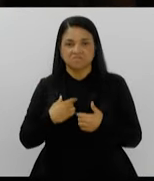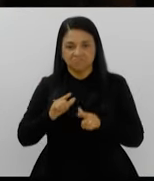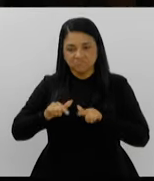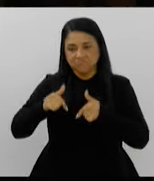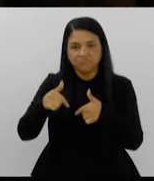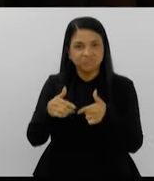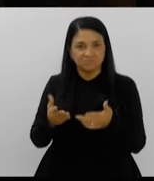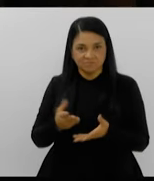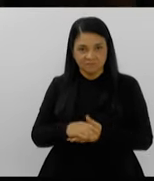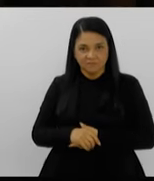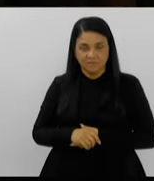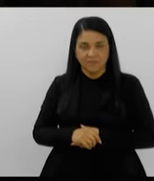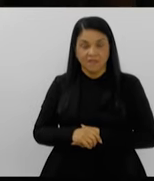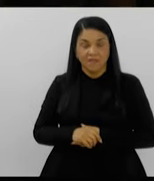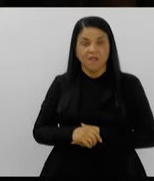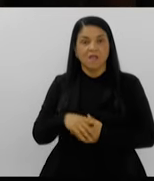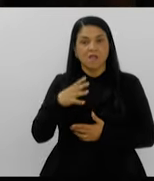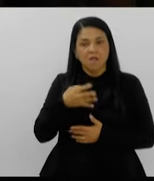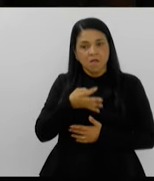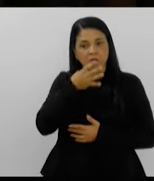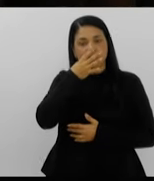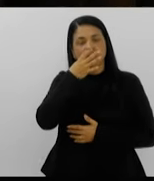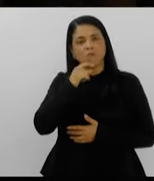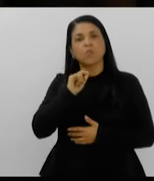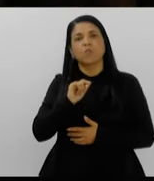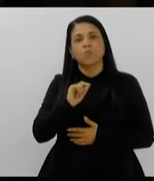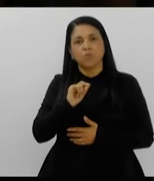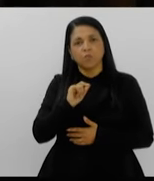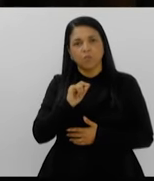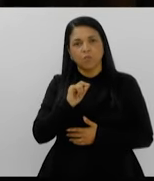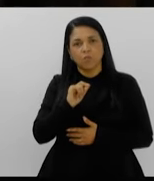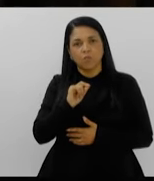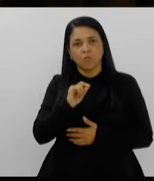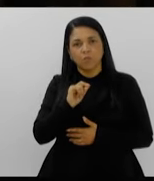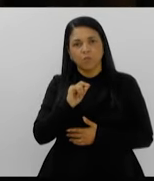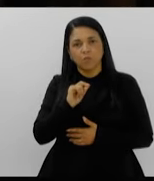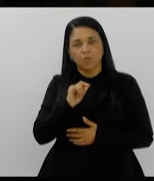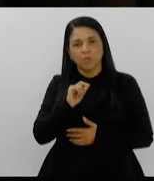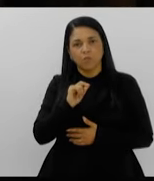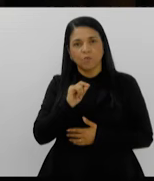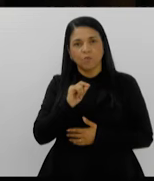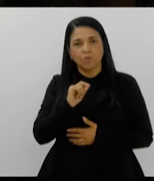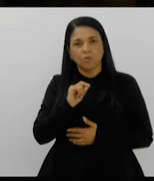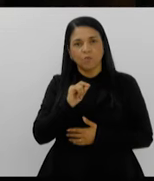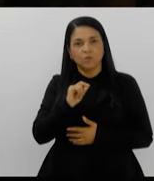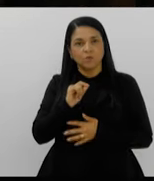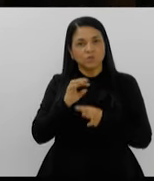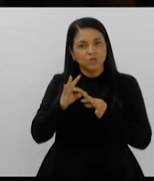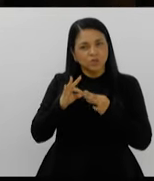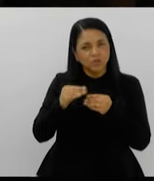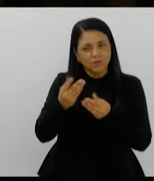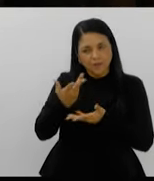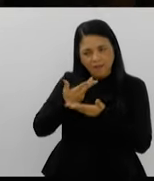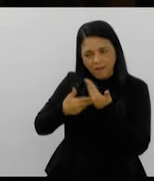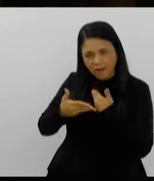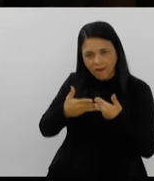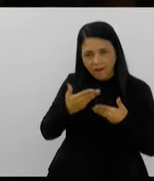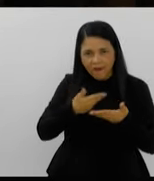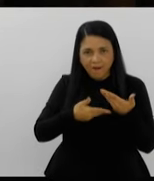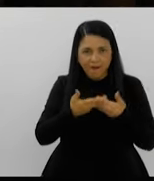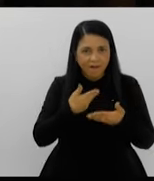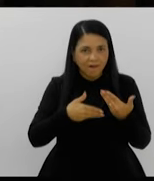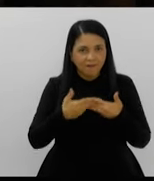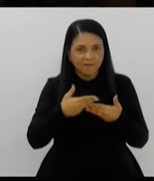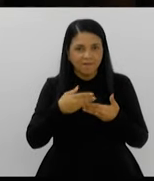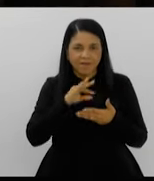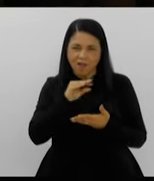Agora, o que é impressionante é que toda essa articulação, obviamente, ela não